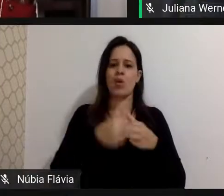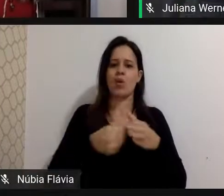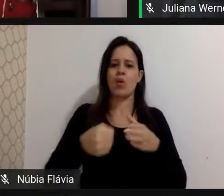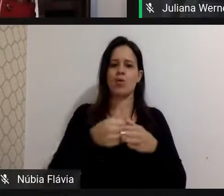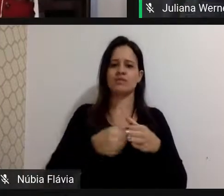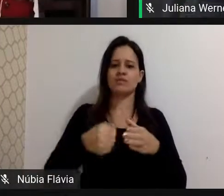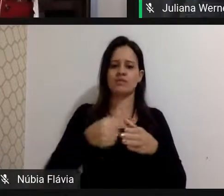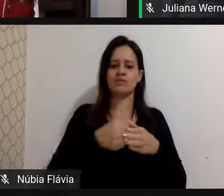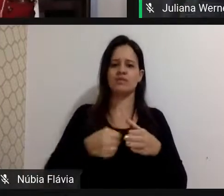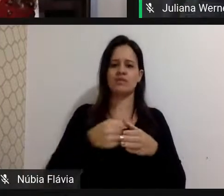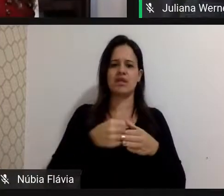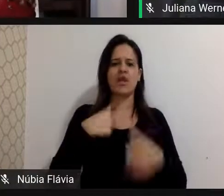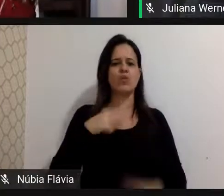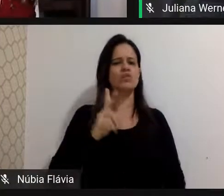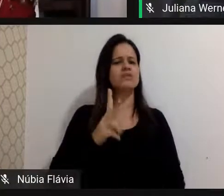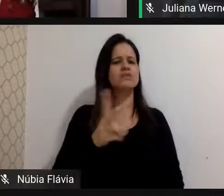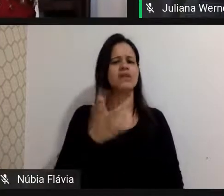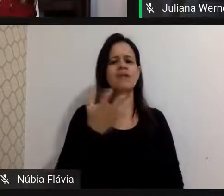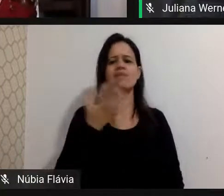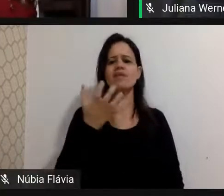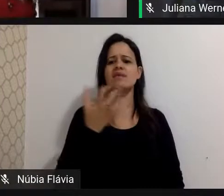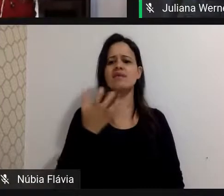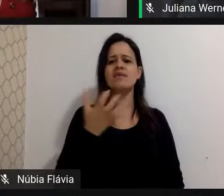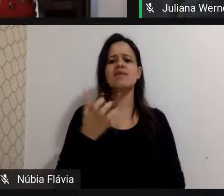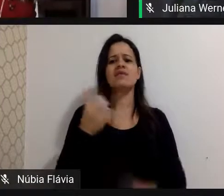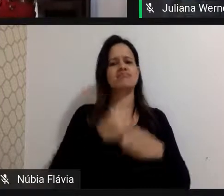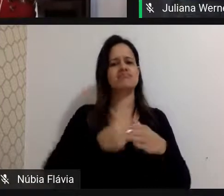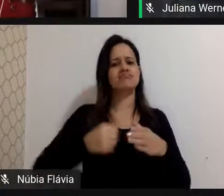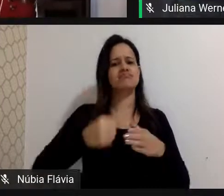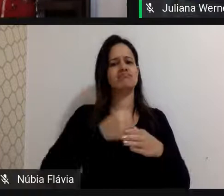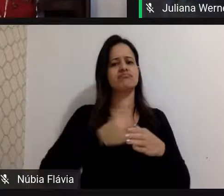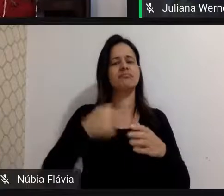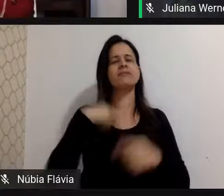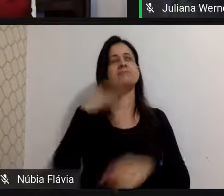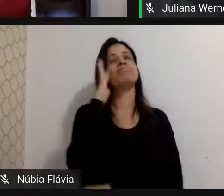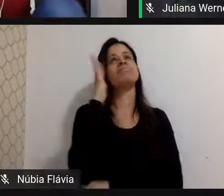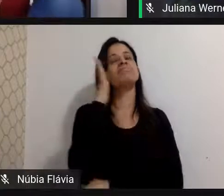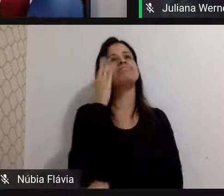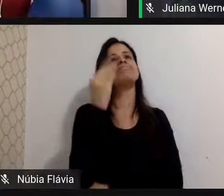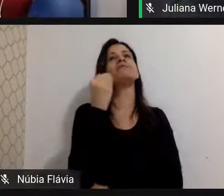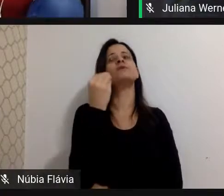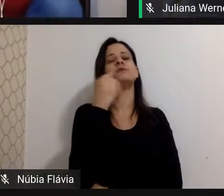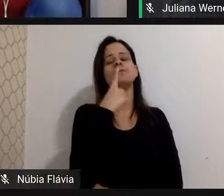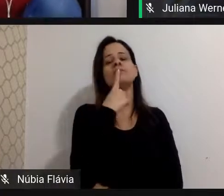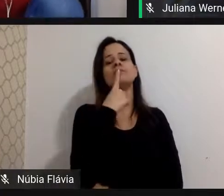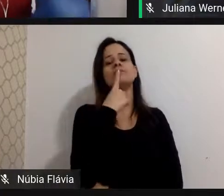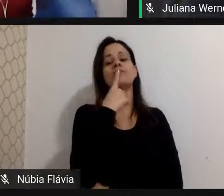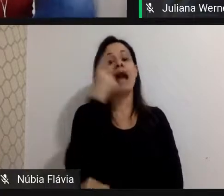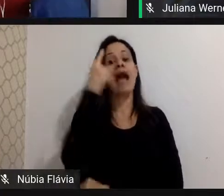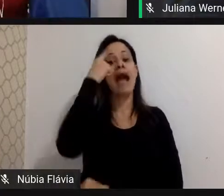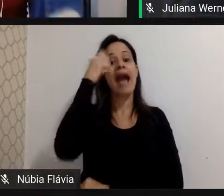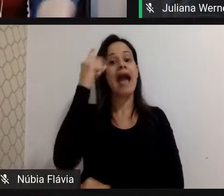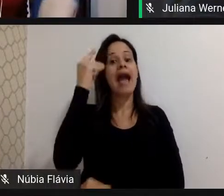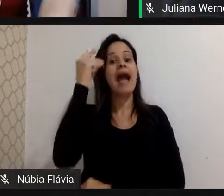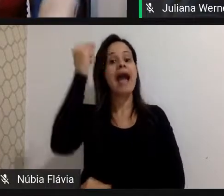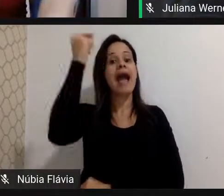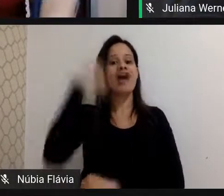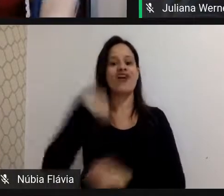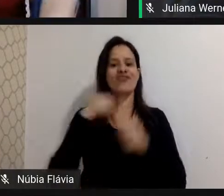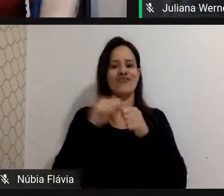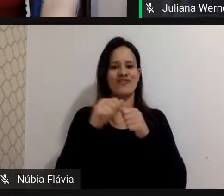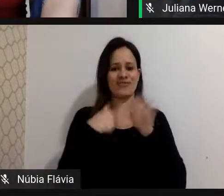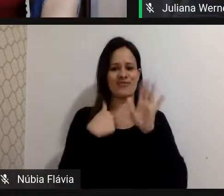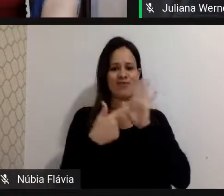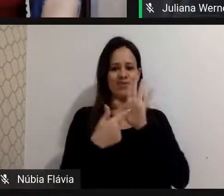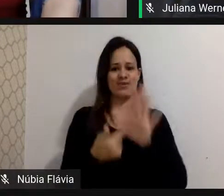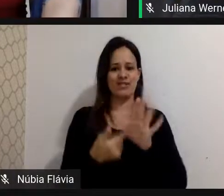estava conversando, eu sempre quis muito fazer e eu não imaginava como. Então, o que eu bolei aqui em casa? Vou até mostrar para vocês.